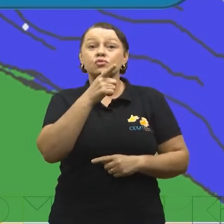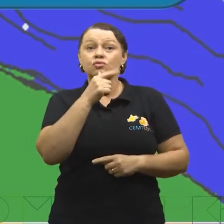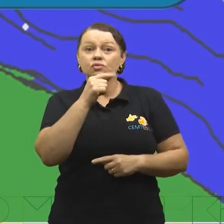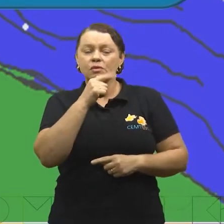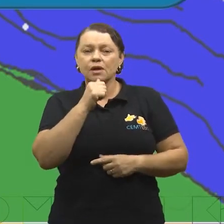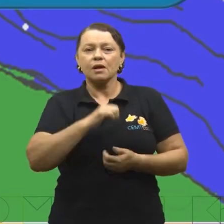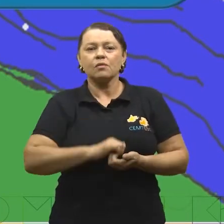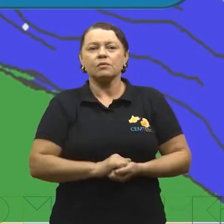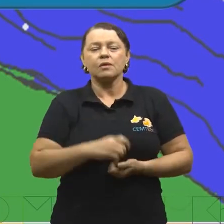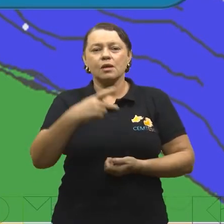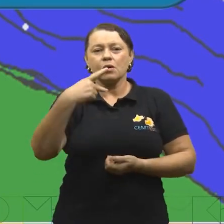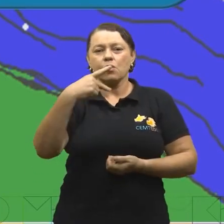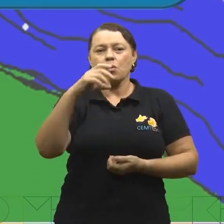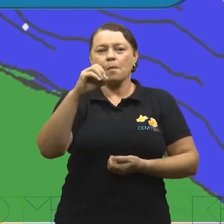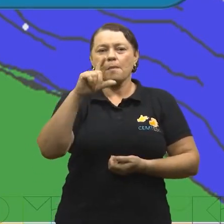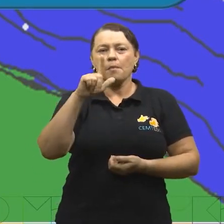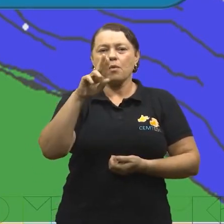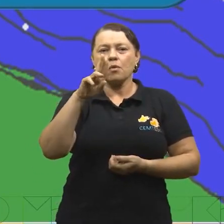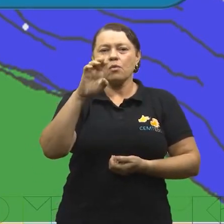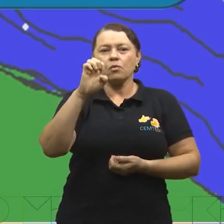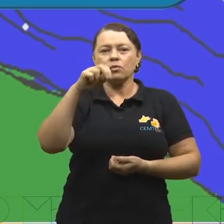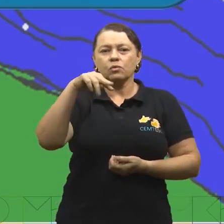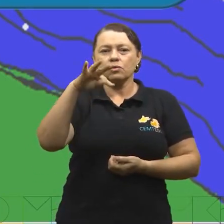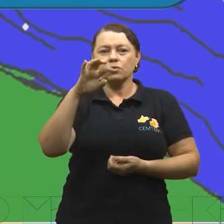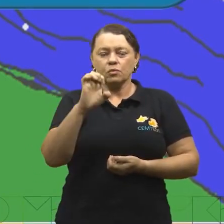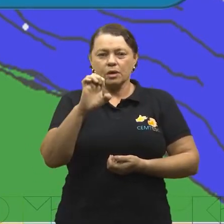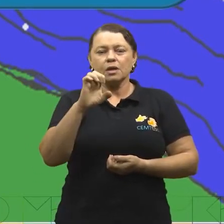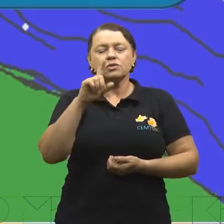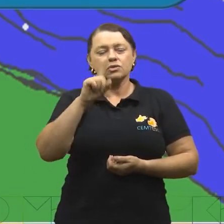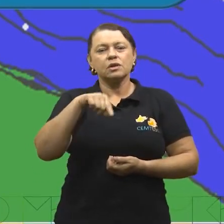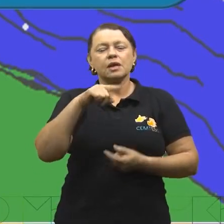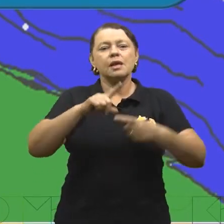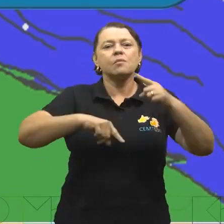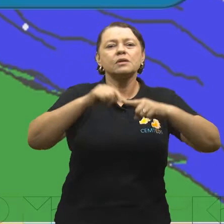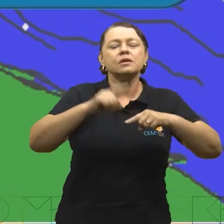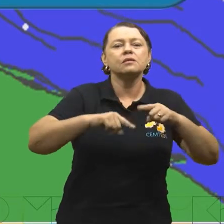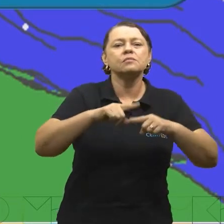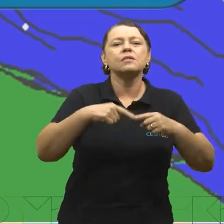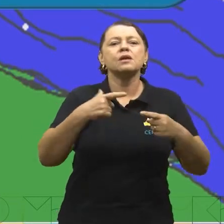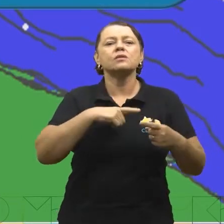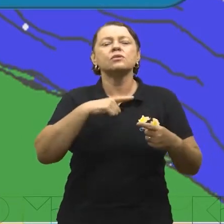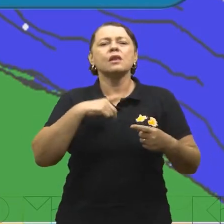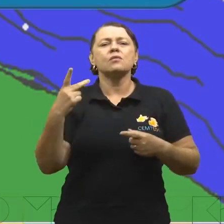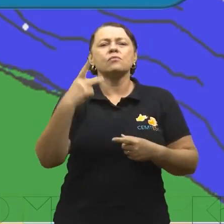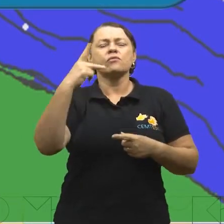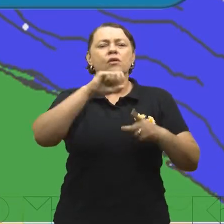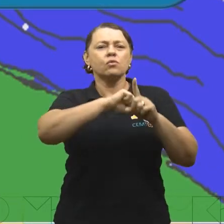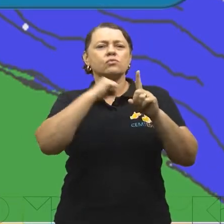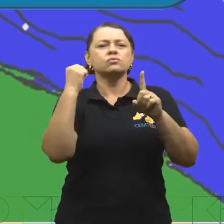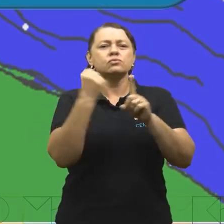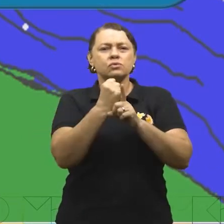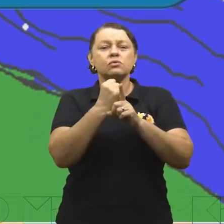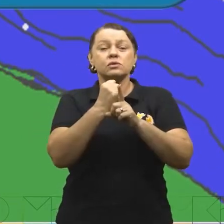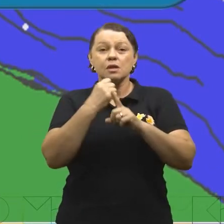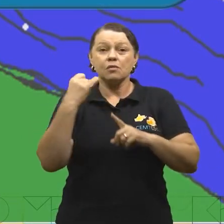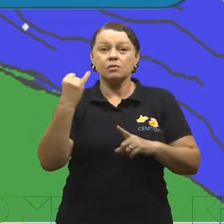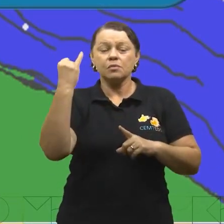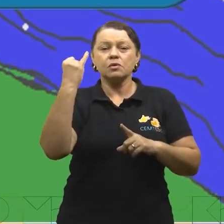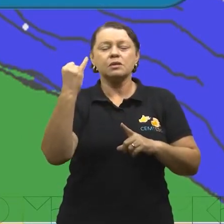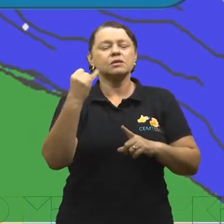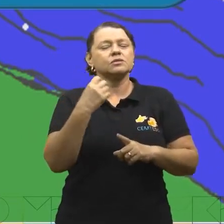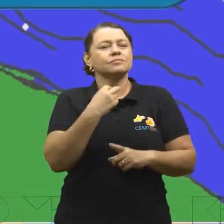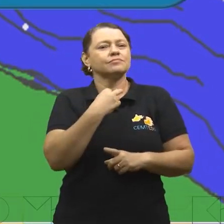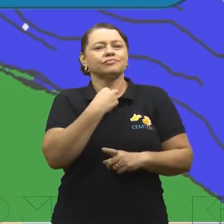O poluente é um elemento sem destino final ou valor social relevante e que não